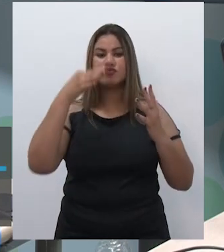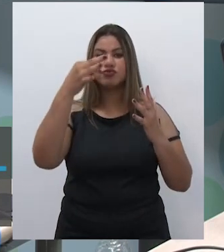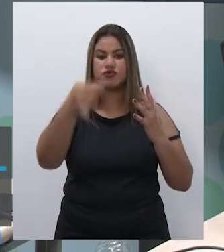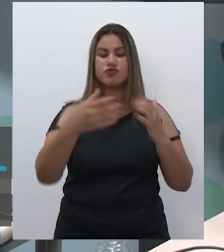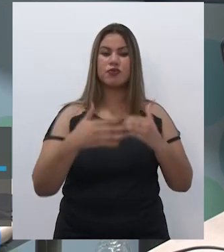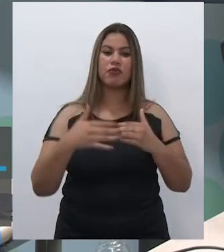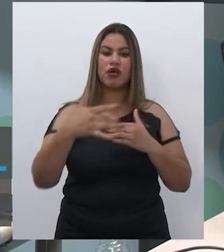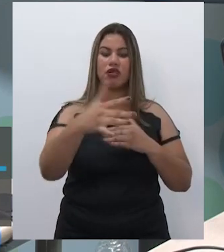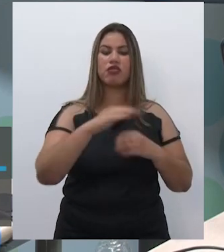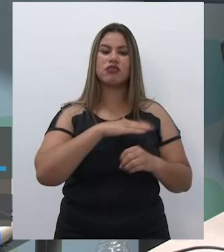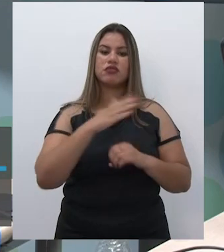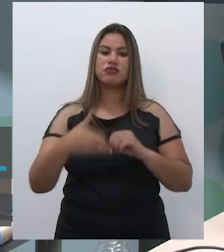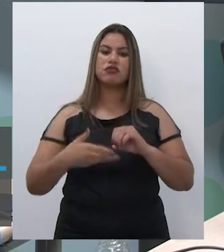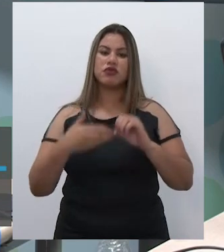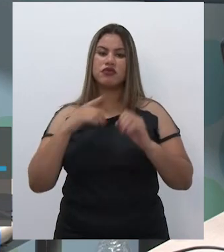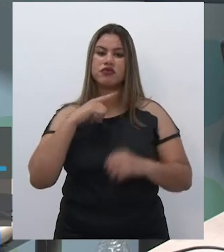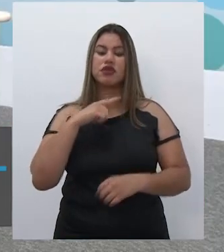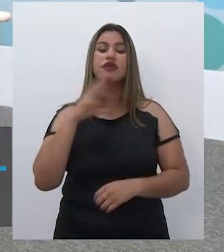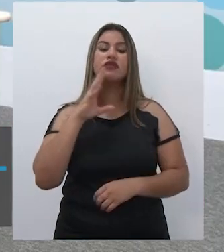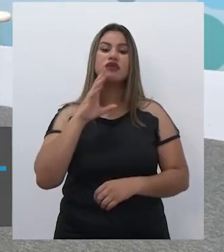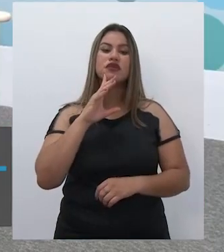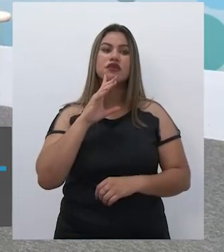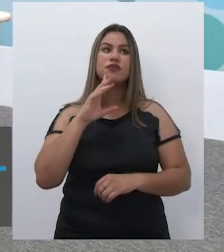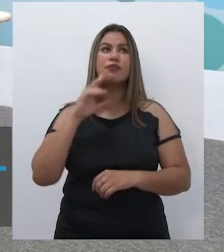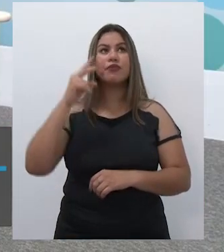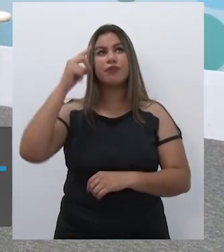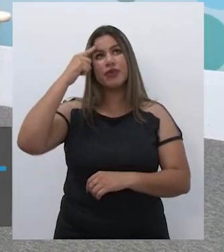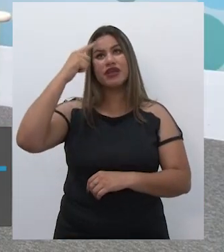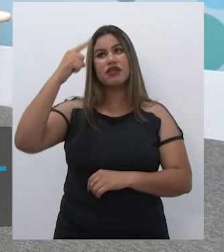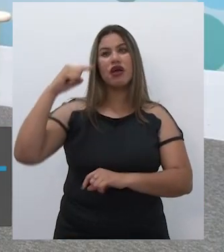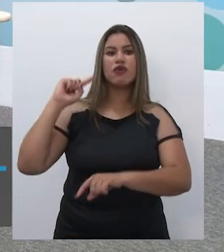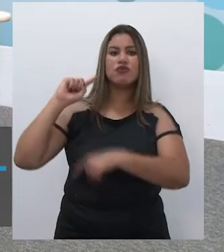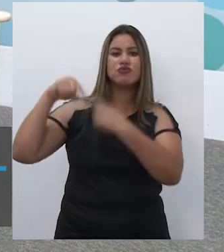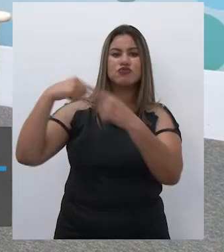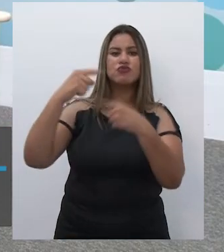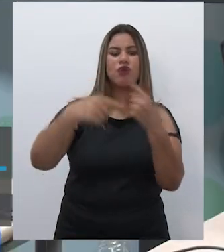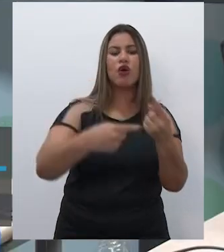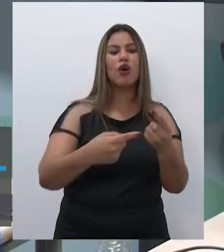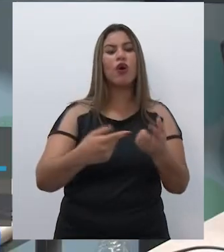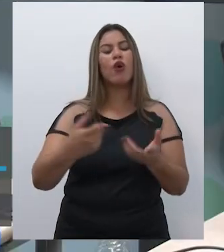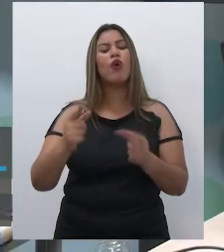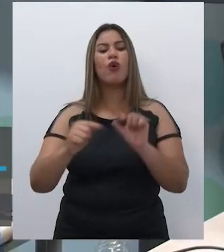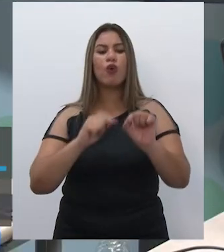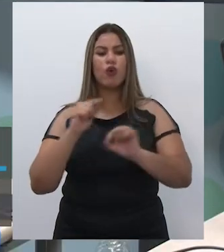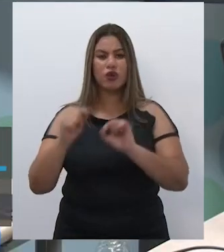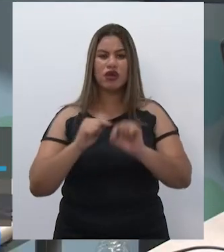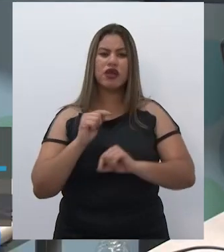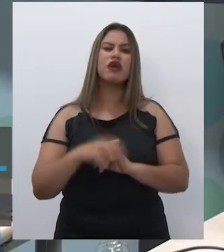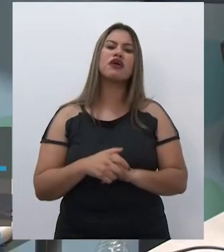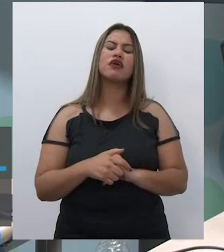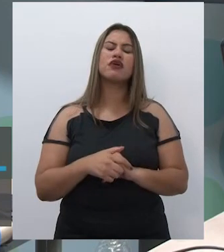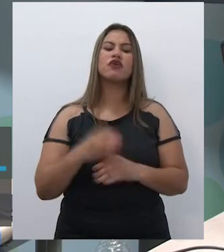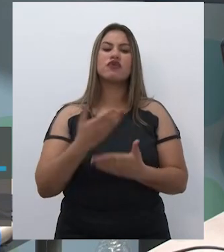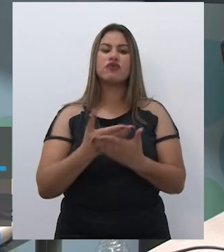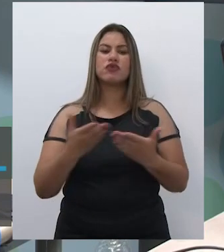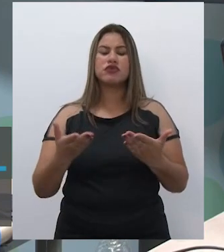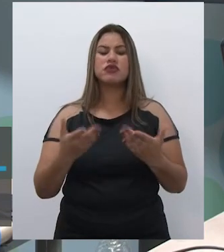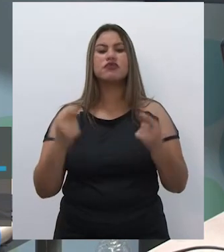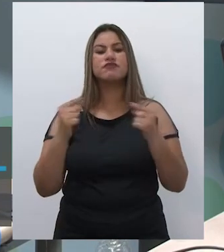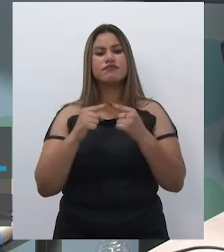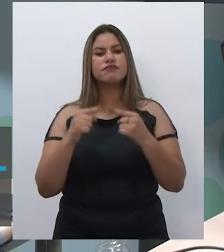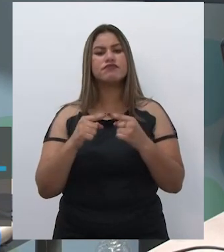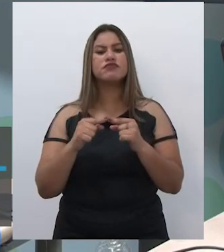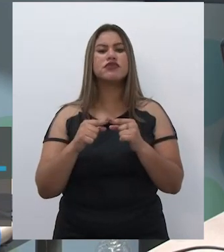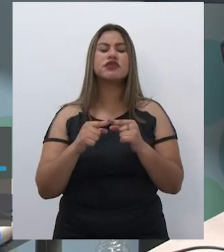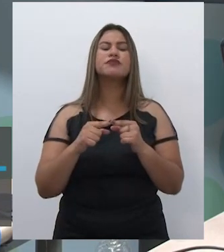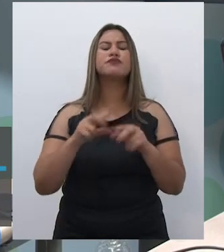questão sustentável, qual é o legado, não é, professor Anderson, que vocês estão deixando, que vocês estão escrevendo, é